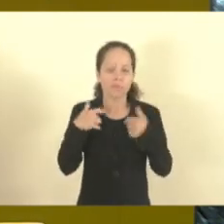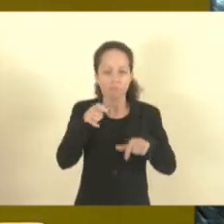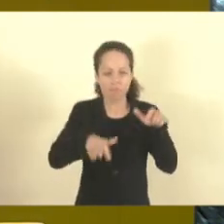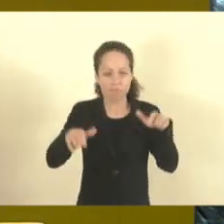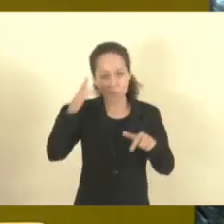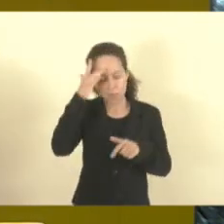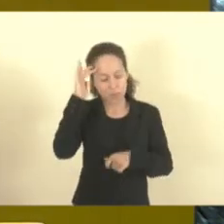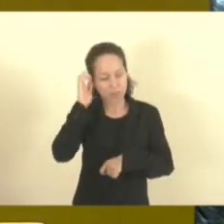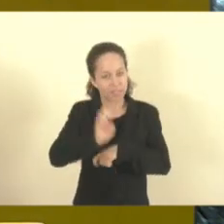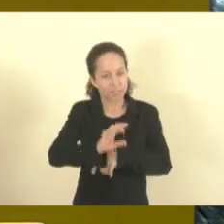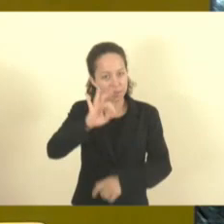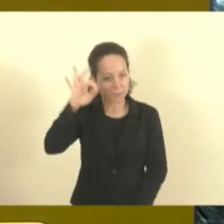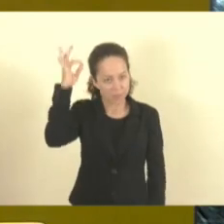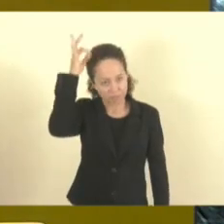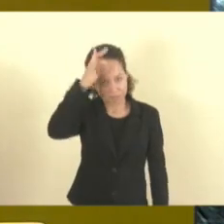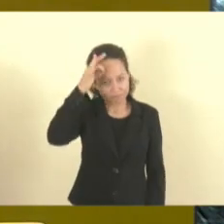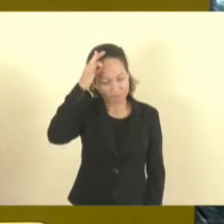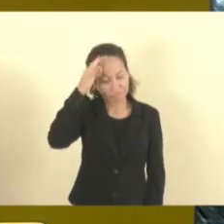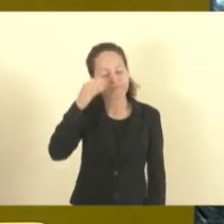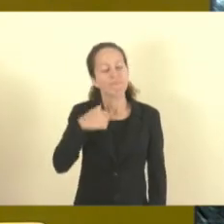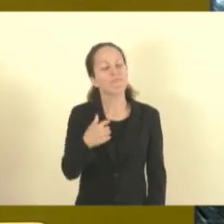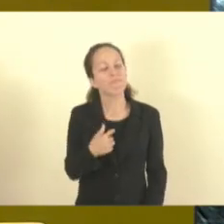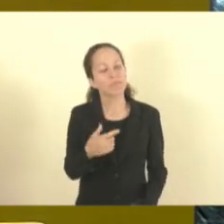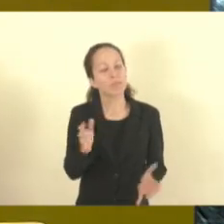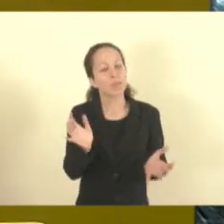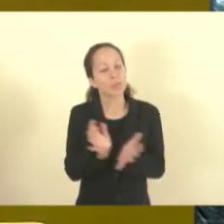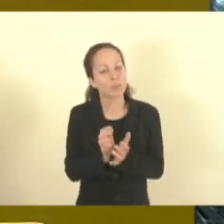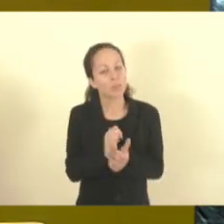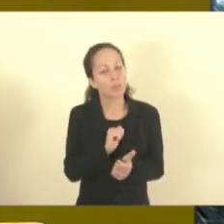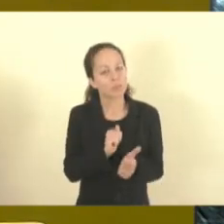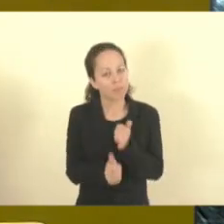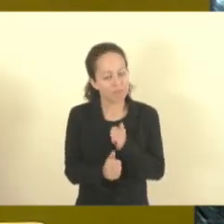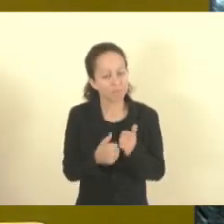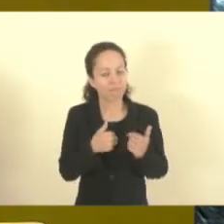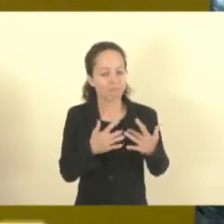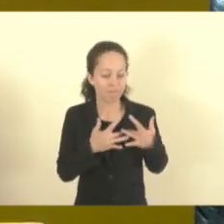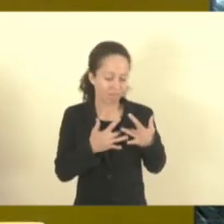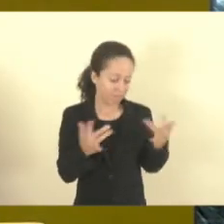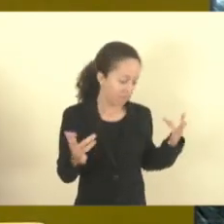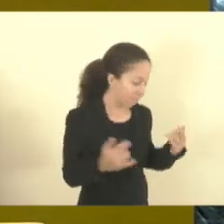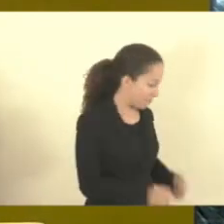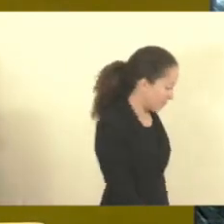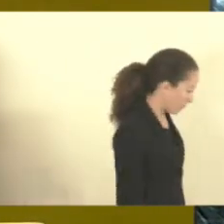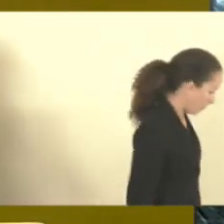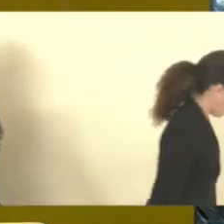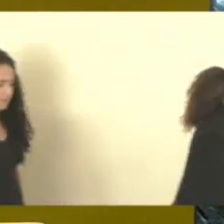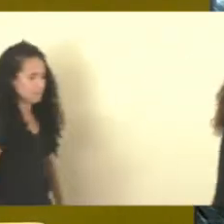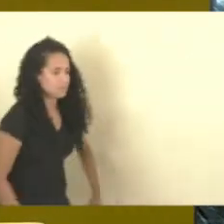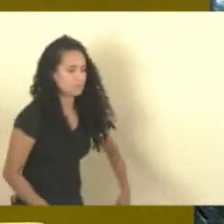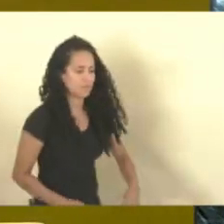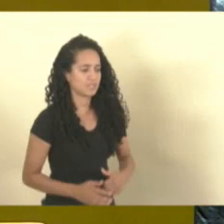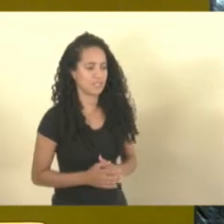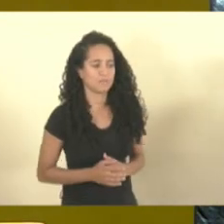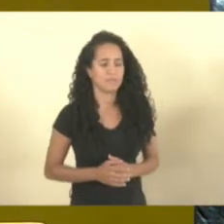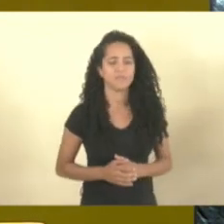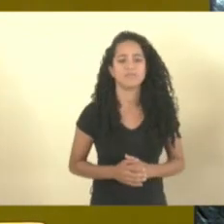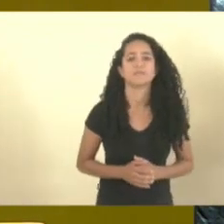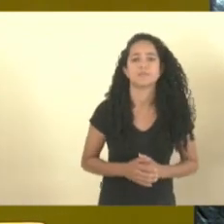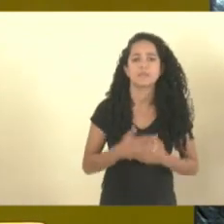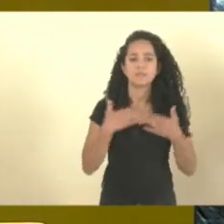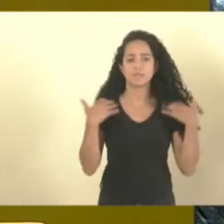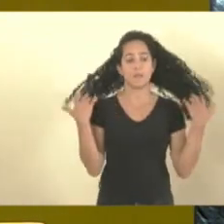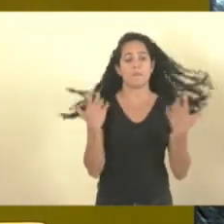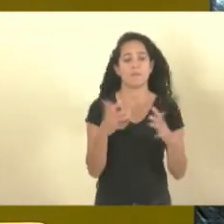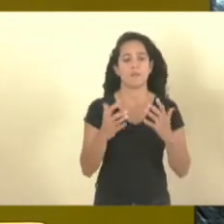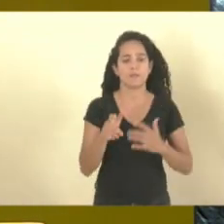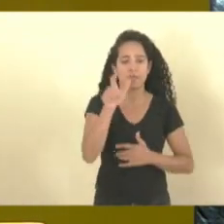estado. Então eu deixo aqui a desportiva, toda a nossa solidariedade. Parabenizo mais uma vez a deputada Janete pelo compromisso e